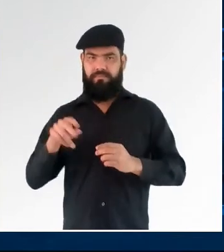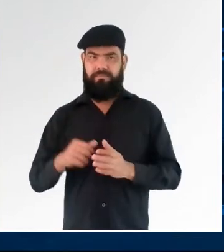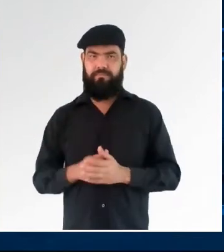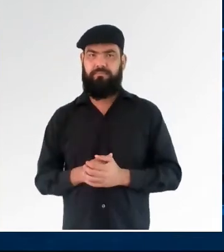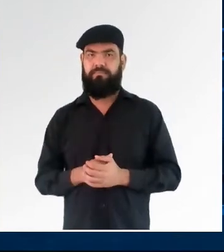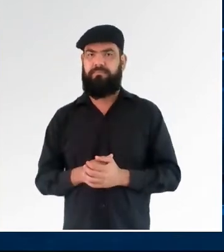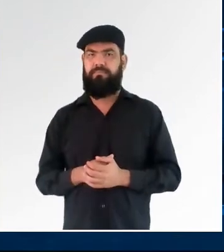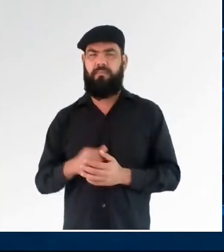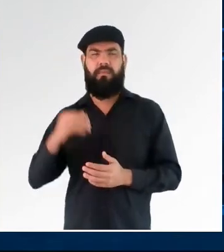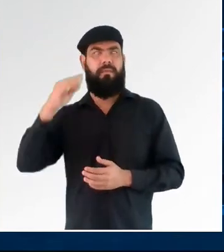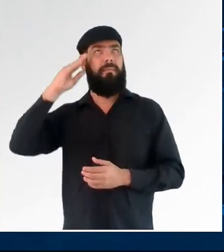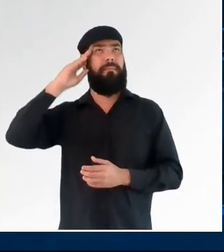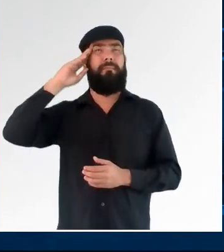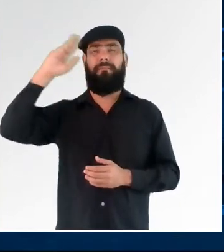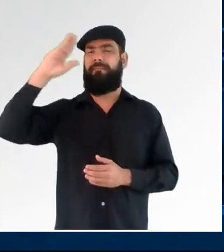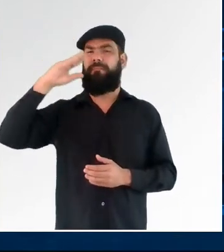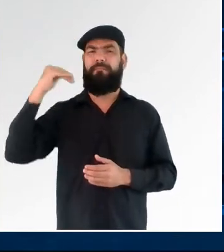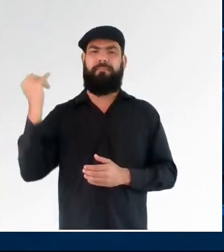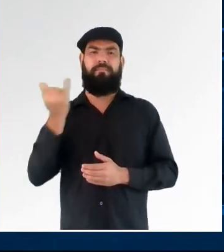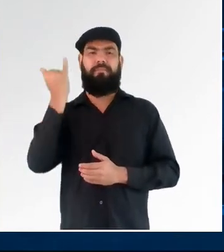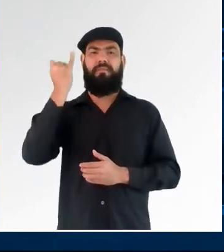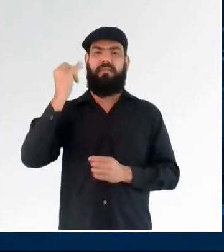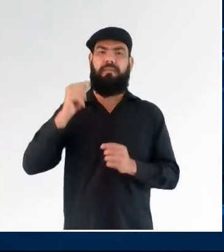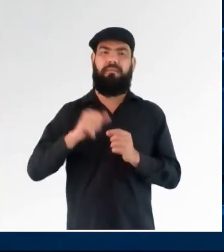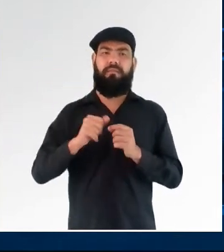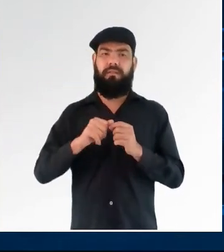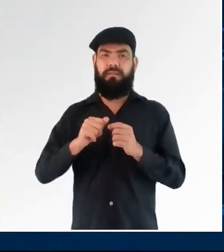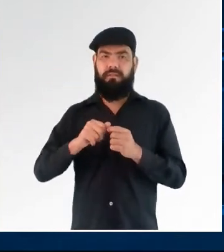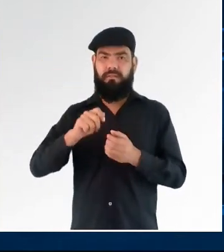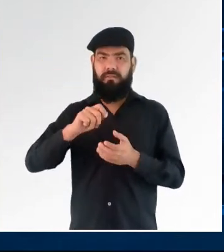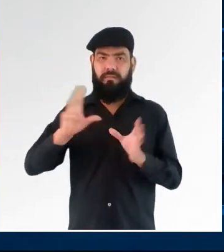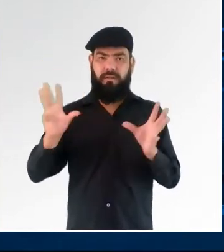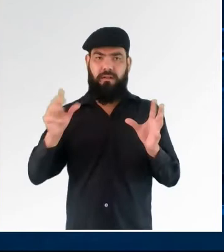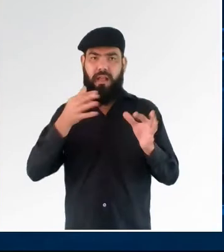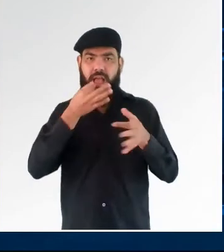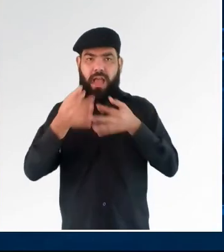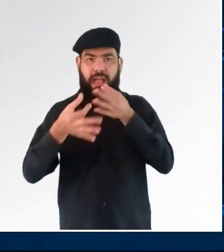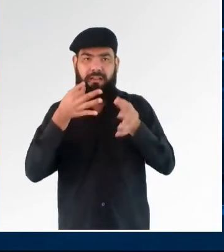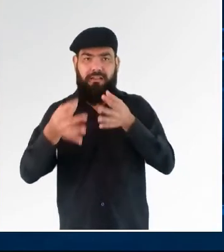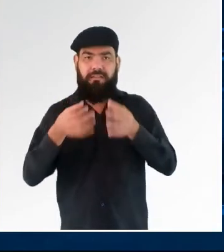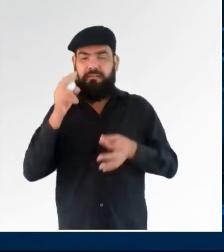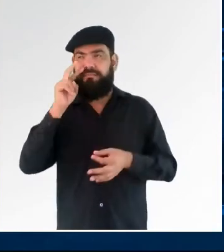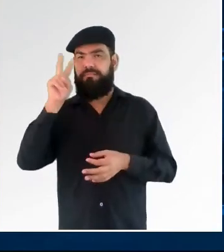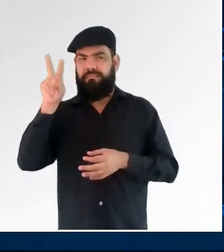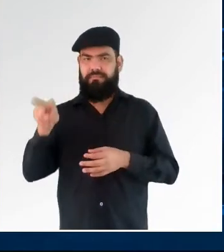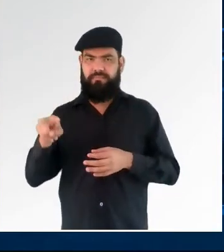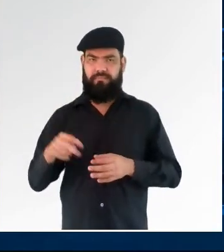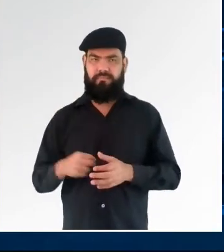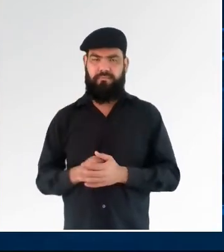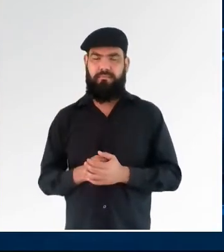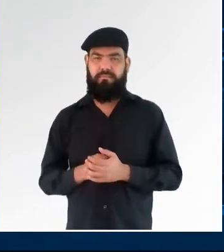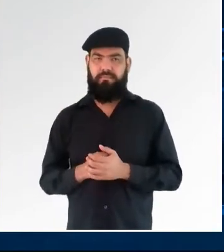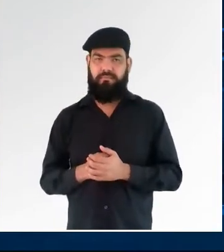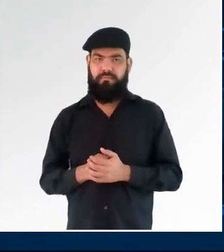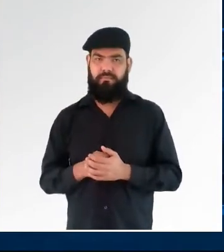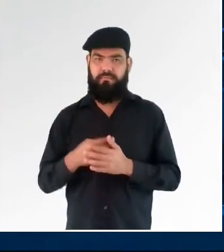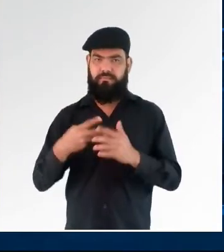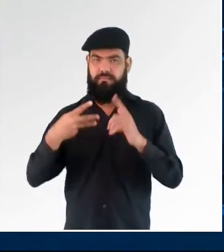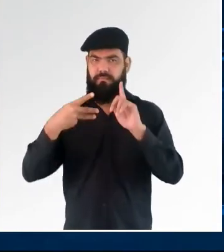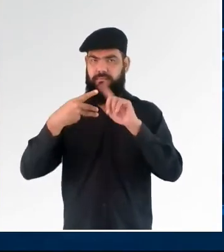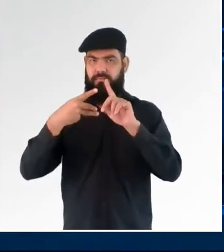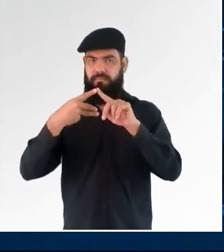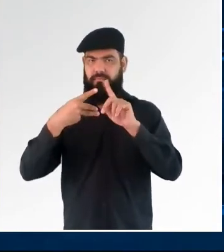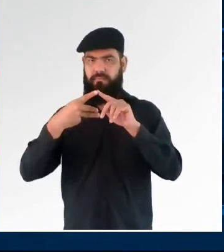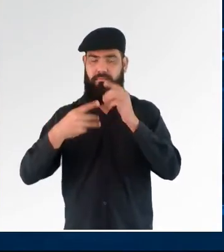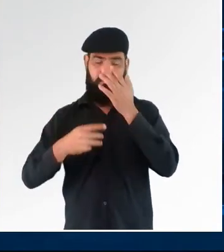indispensáveis para realizar uma resenha. Apresentar a obra que você está resenhando e o seu